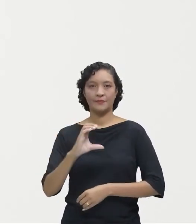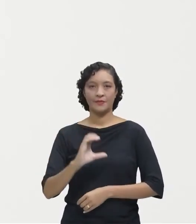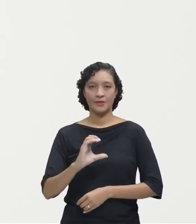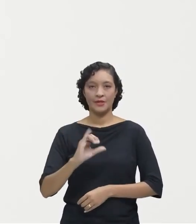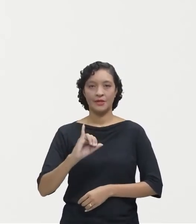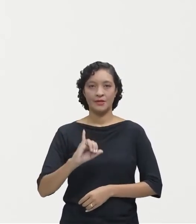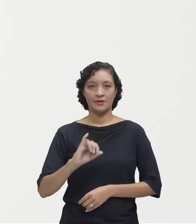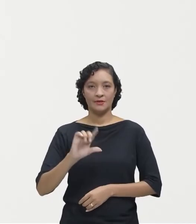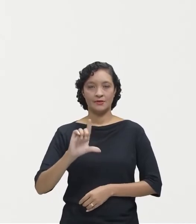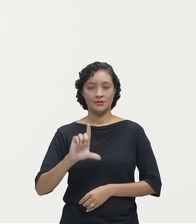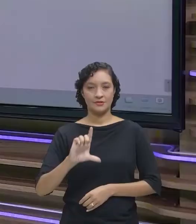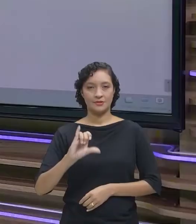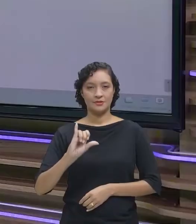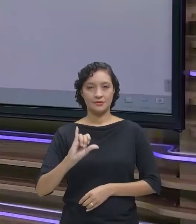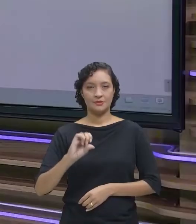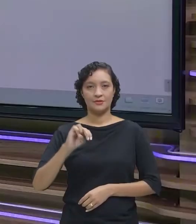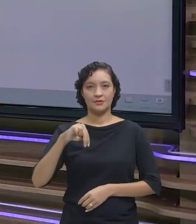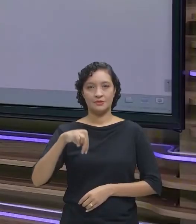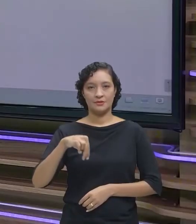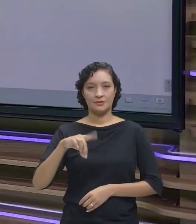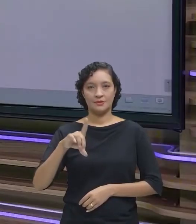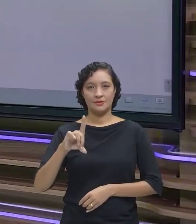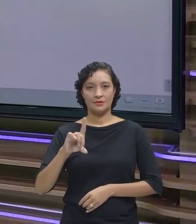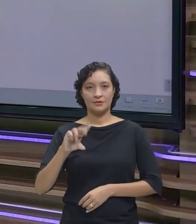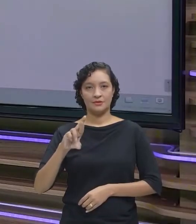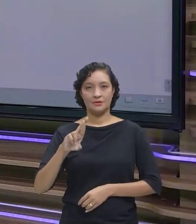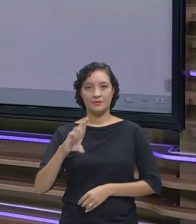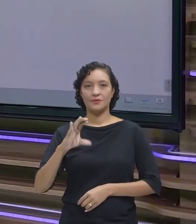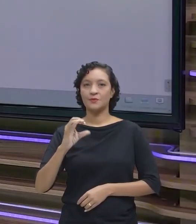Lindro, repitam aí. Cilindro,